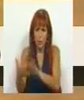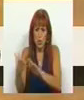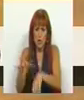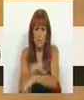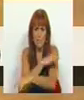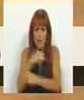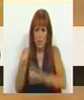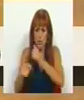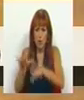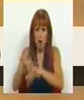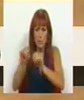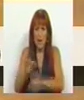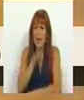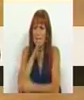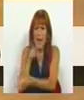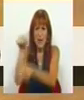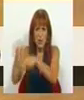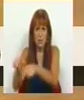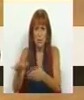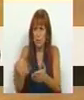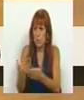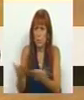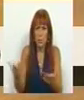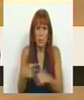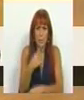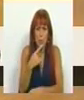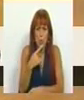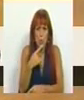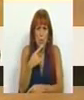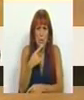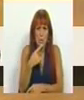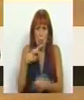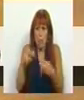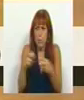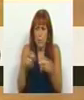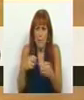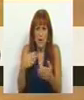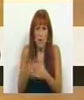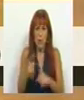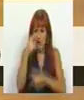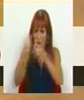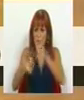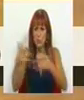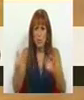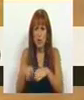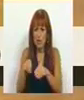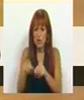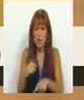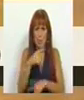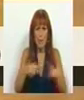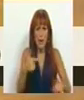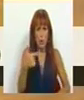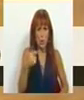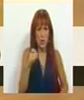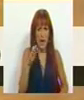urgência médico-cirúrgica no Hospital de Abrantes, que colocou enormíssimos problemas às populações da região do Médio